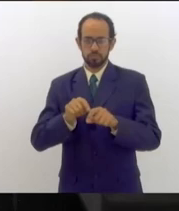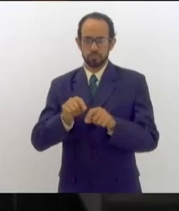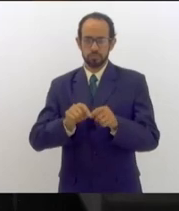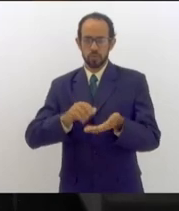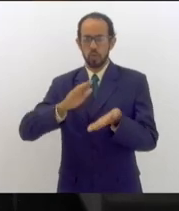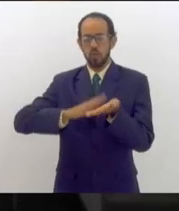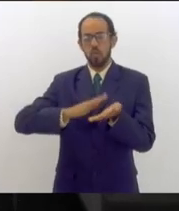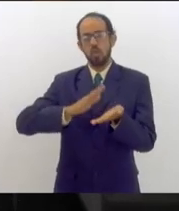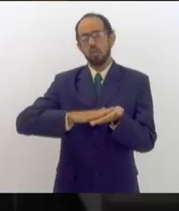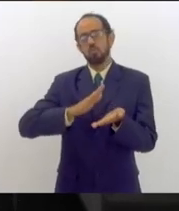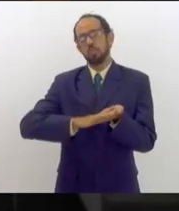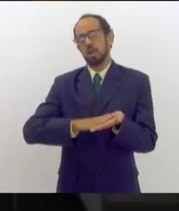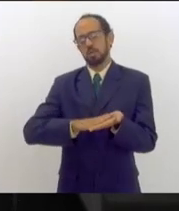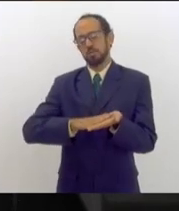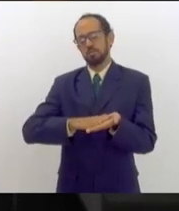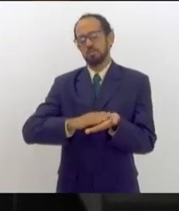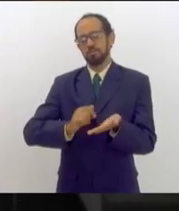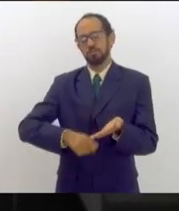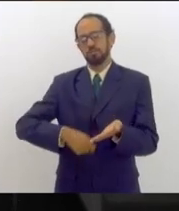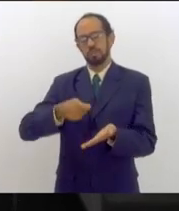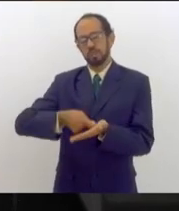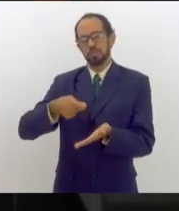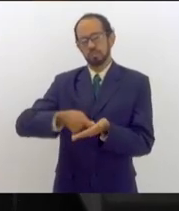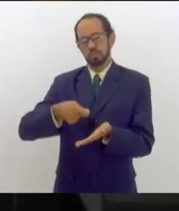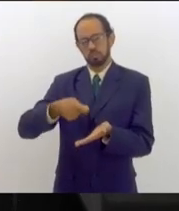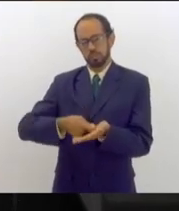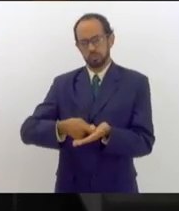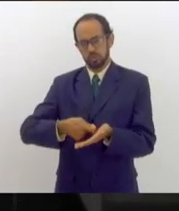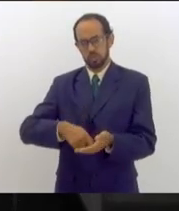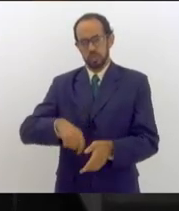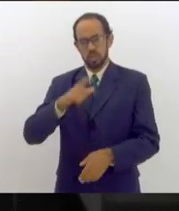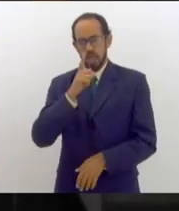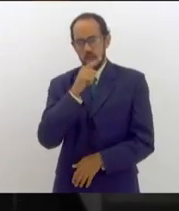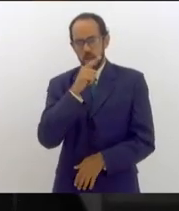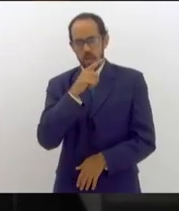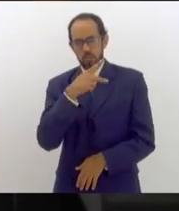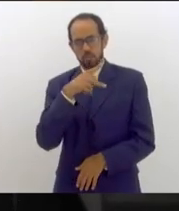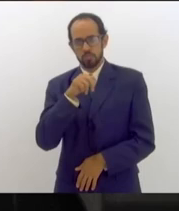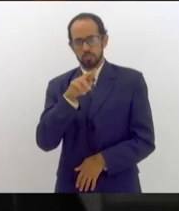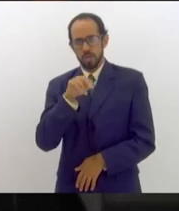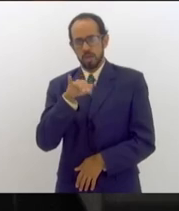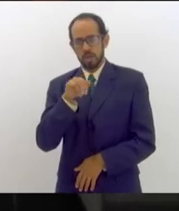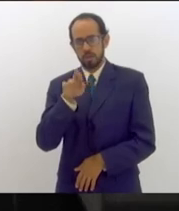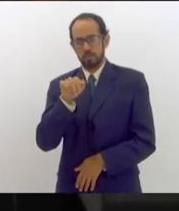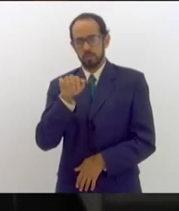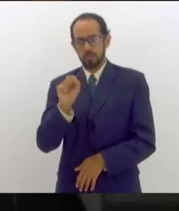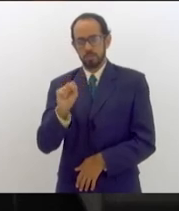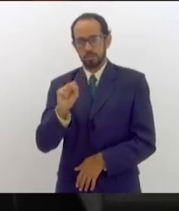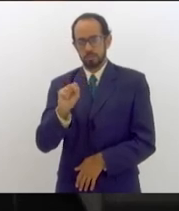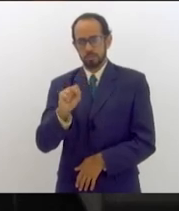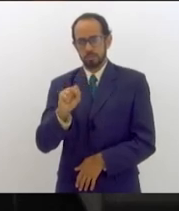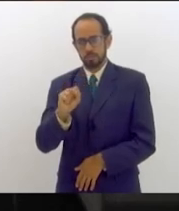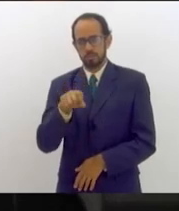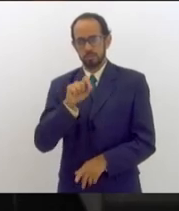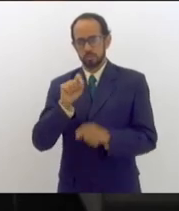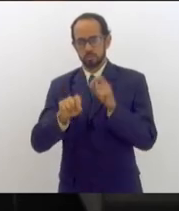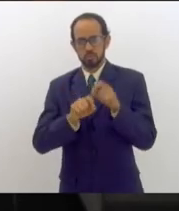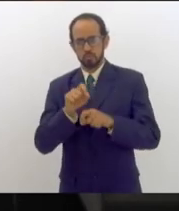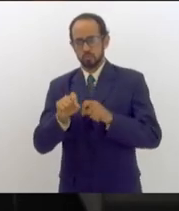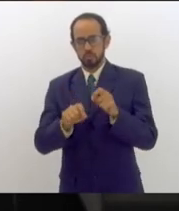para saber se realmente teremos que cobrar das águas paraíbas o